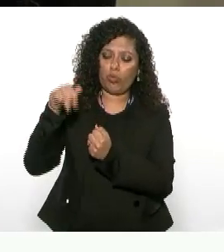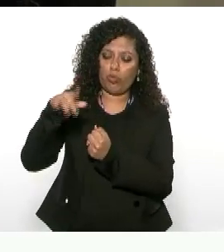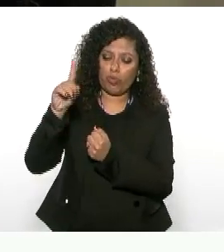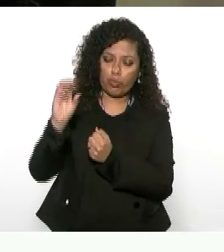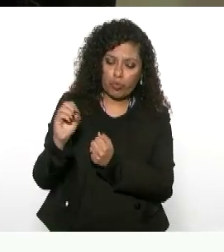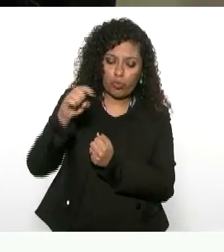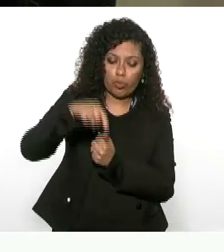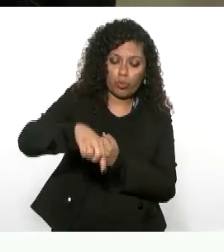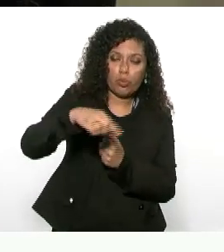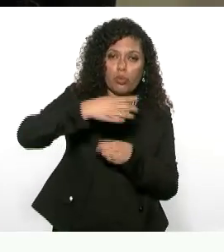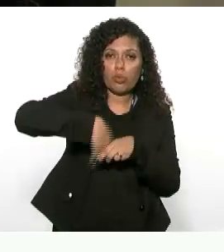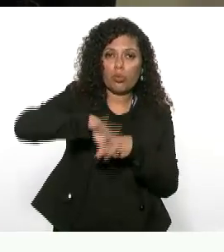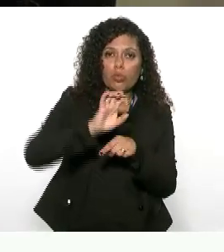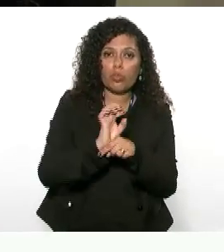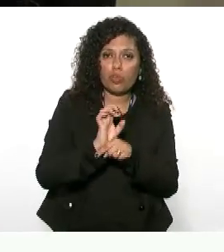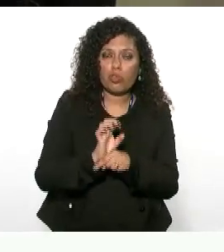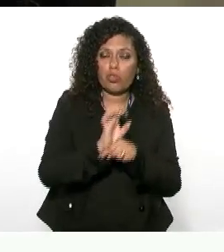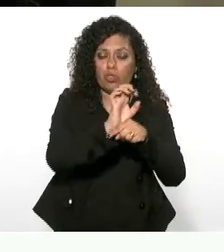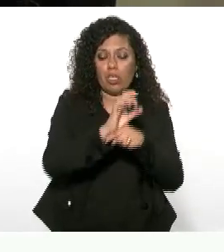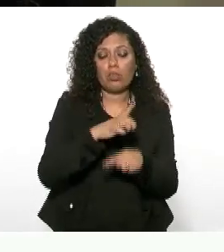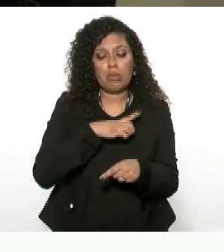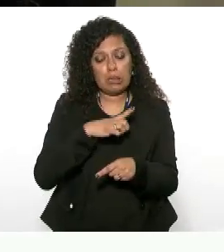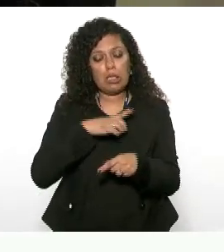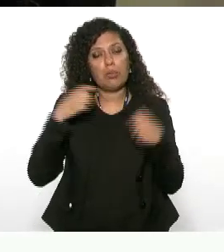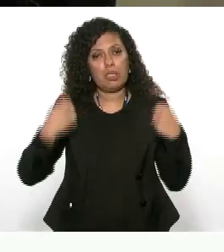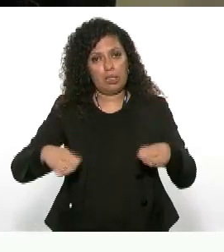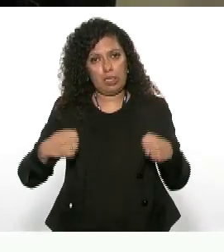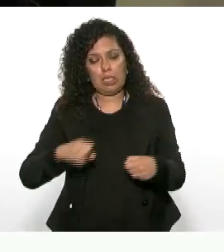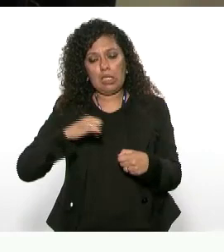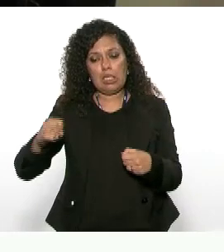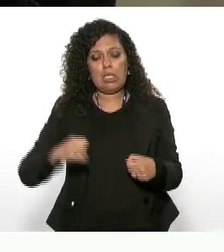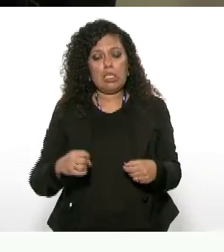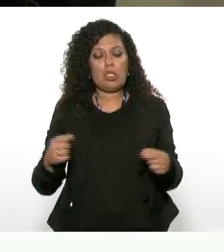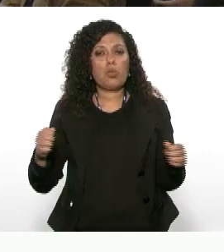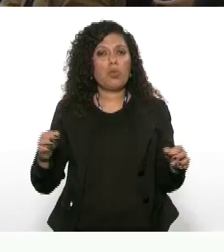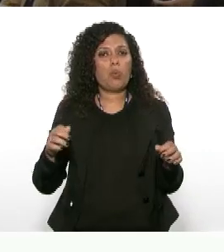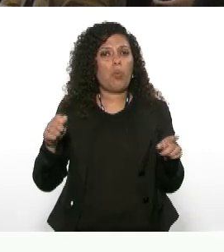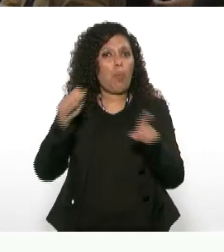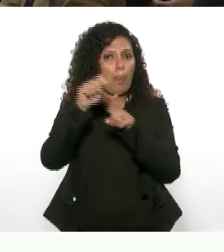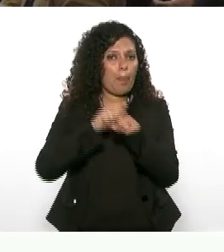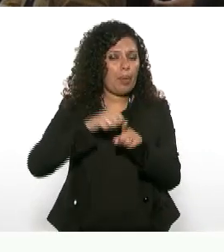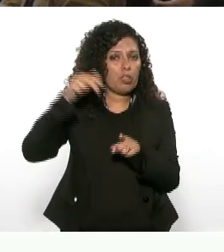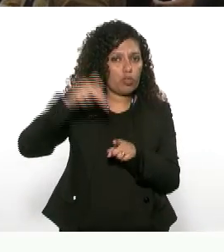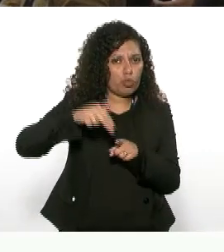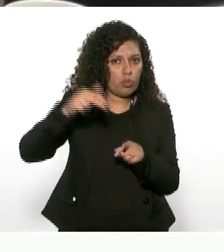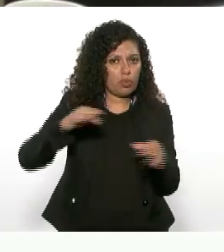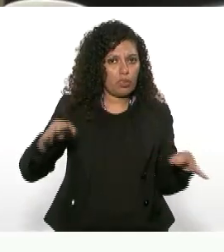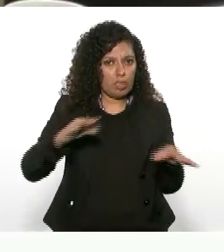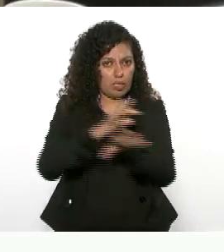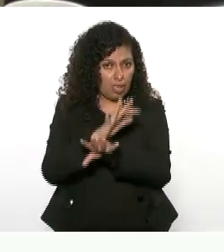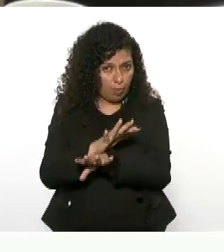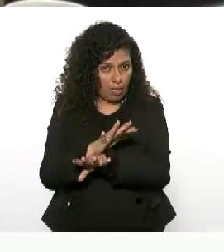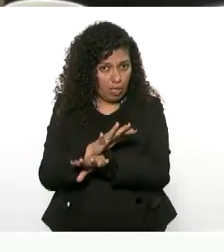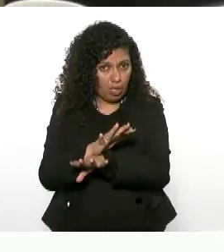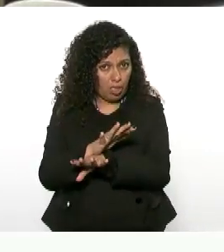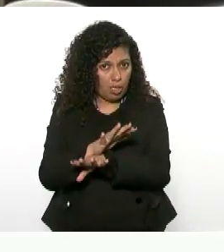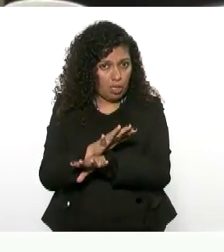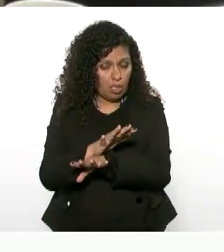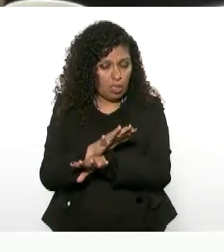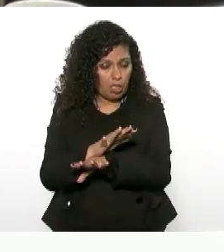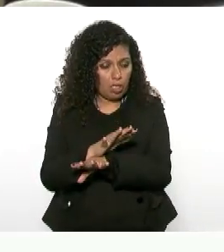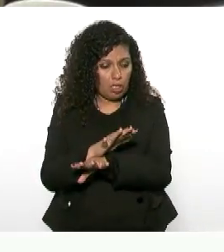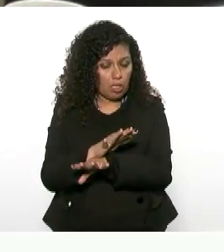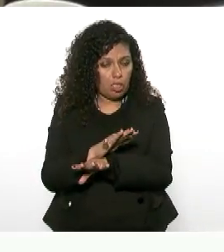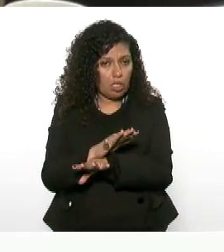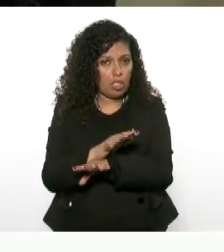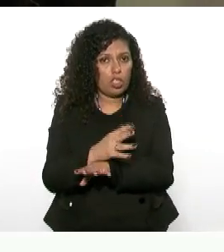institucionalizado. Isso é... Então, vencido o período de novembro, o próximo repasse só será em